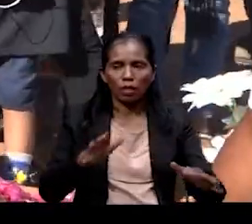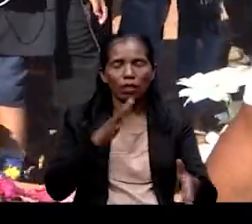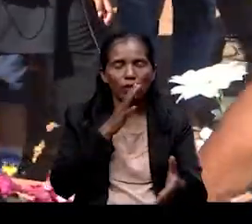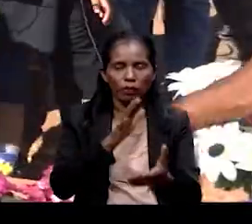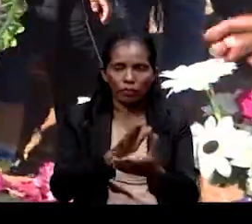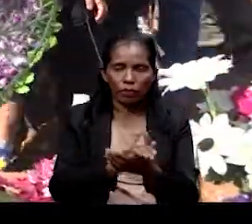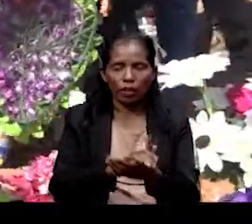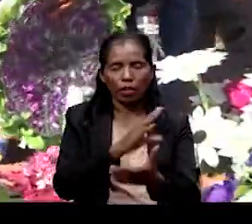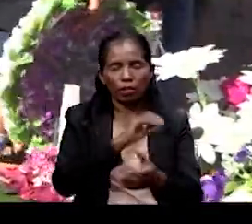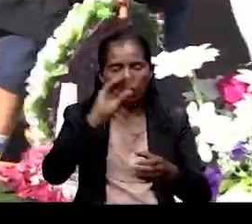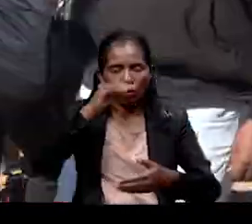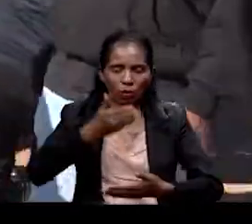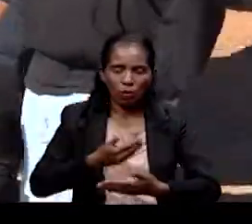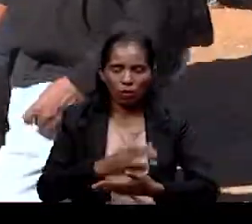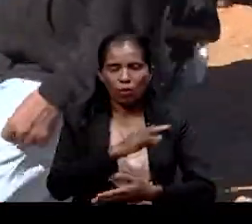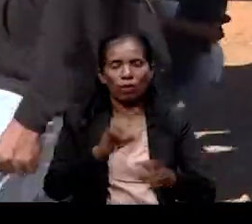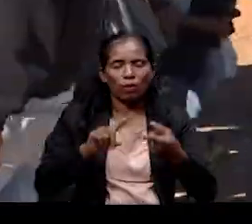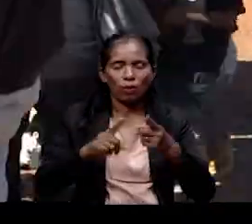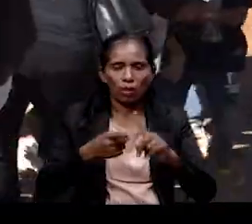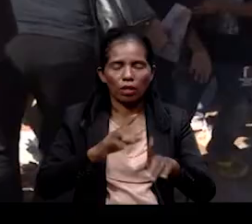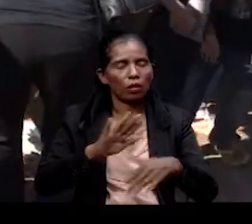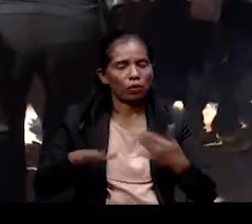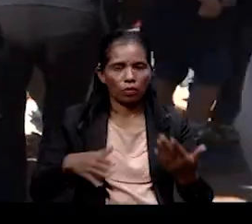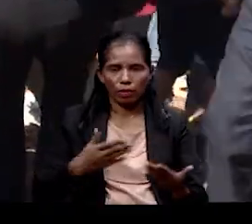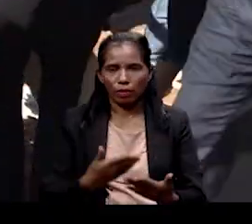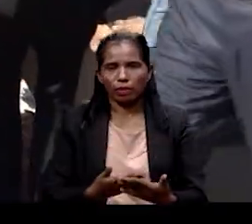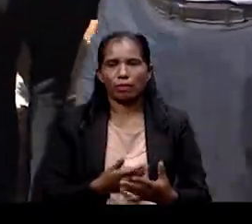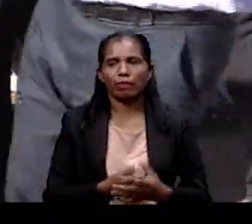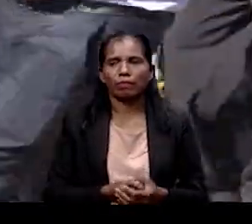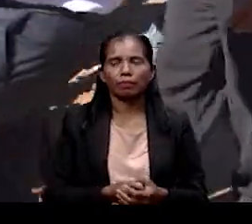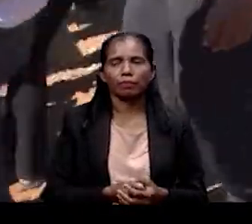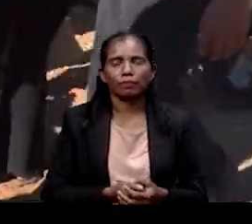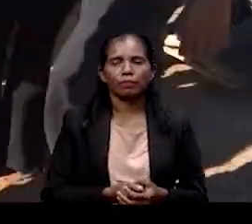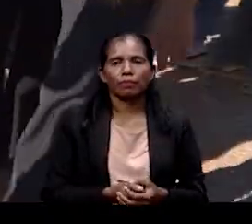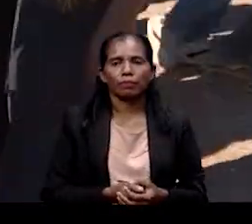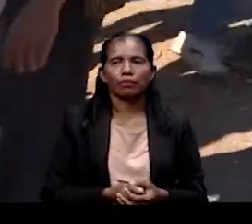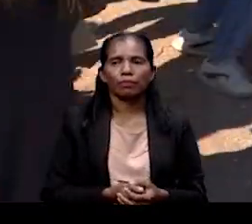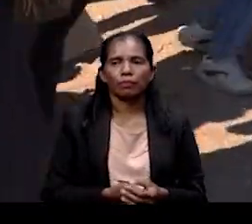ho oan familia no kolega sira Napoleon Xavier Justiniano Nano GMN.